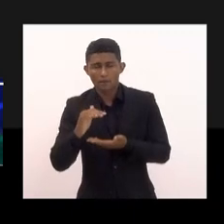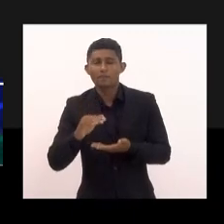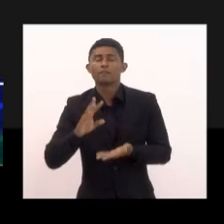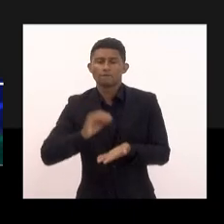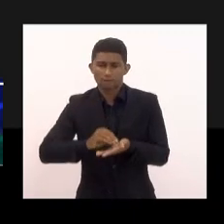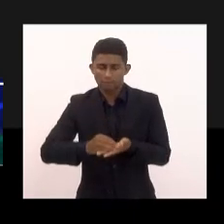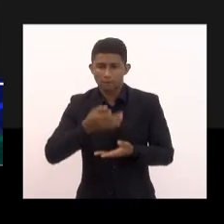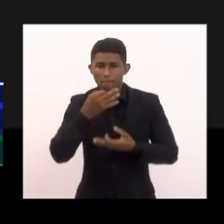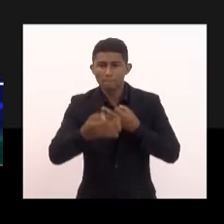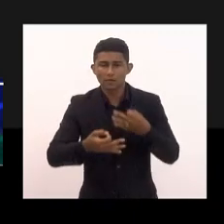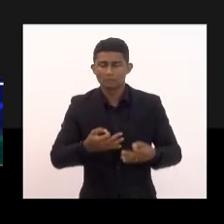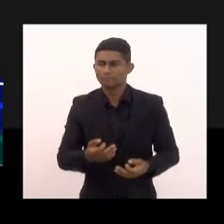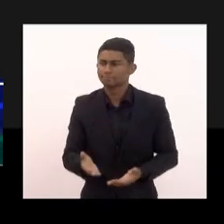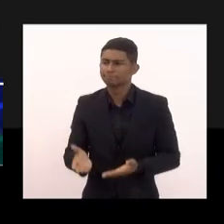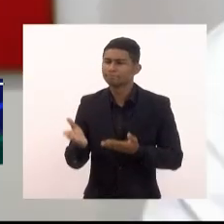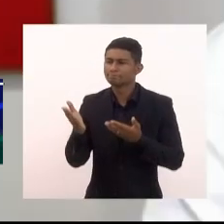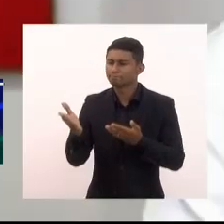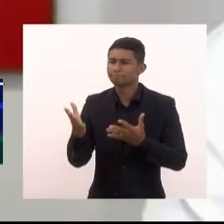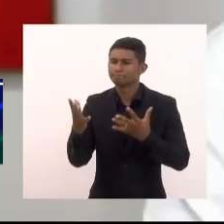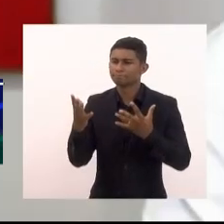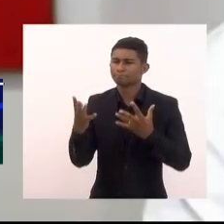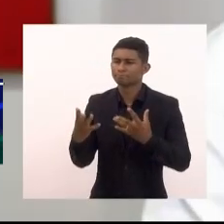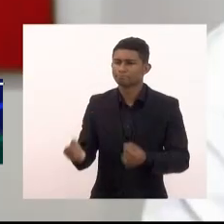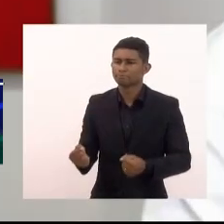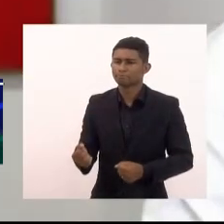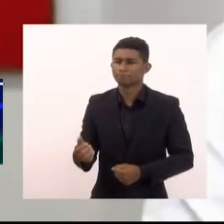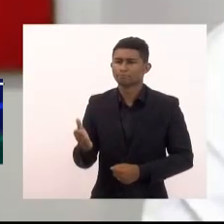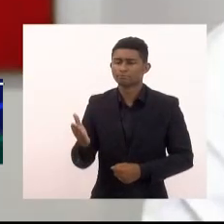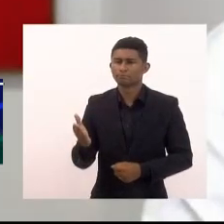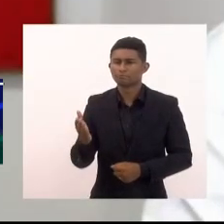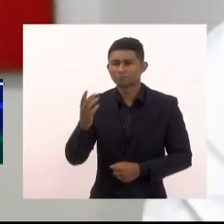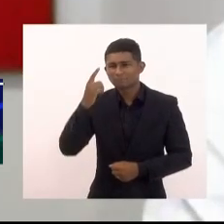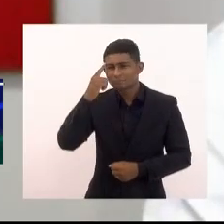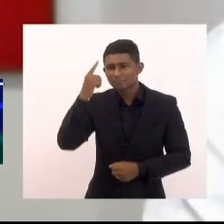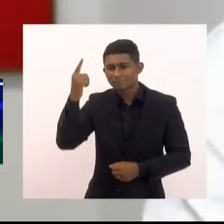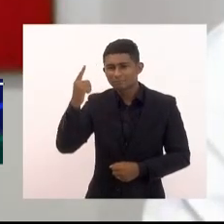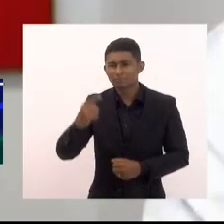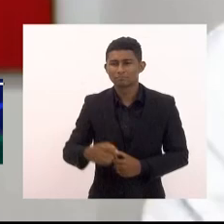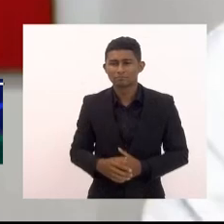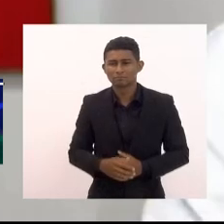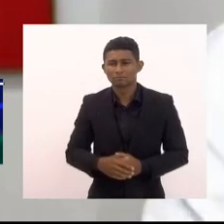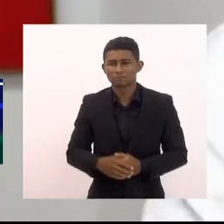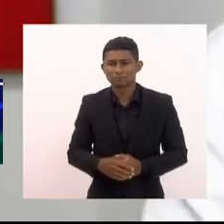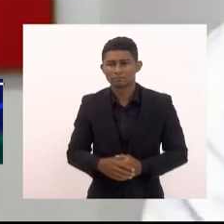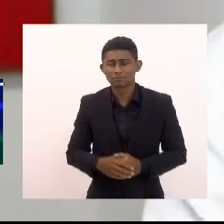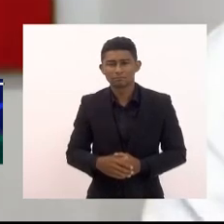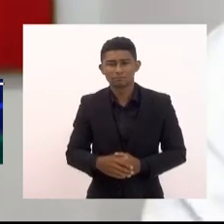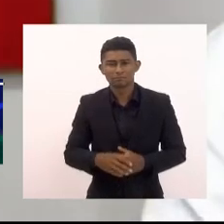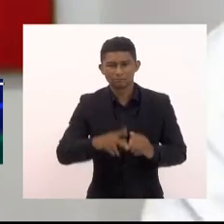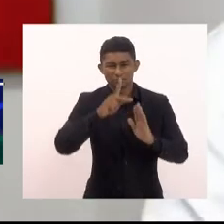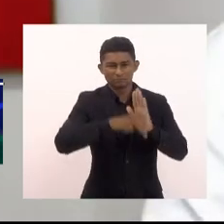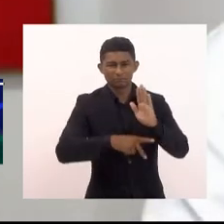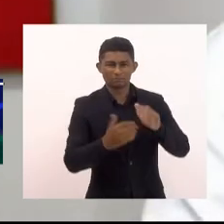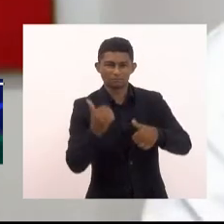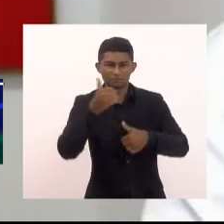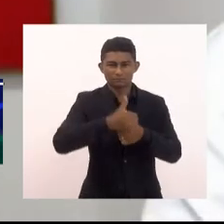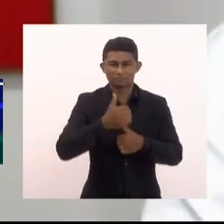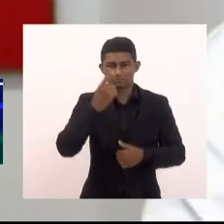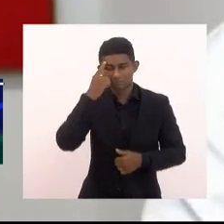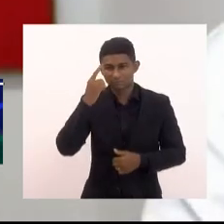relação à questão de ordem, Vossa Excelência, foi acatada aquela observação no substitutivo, tá?